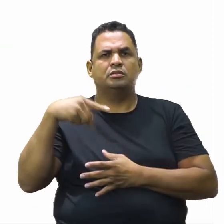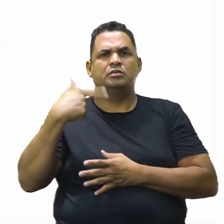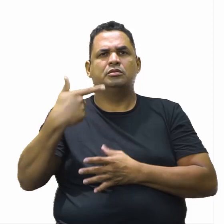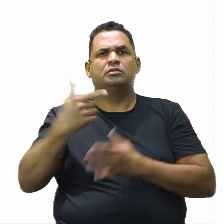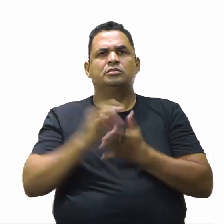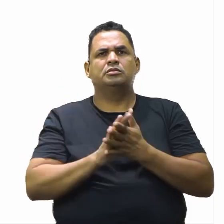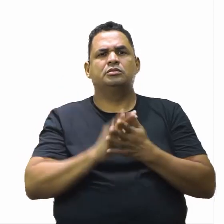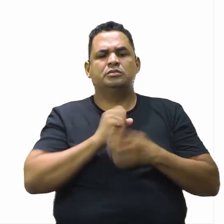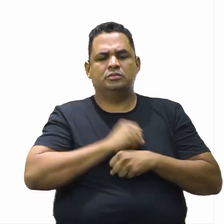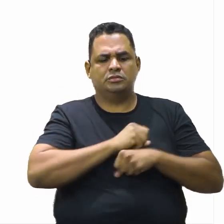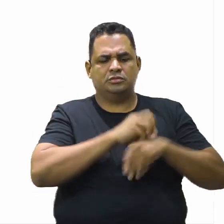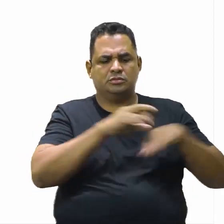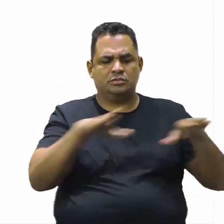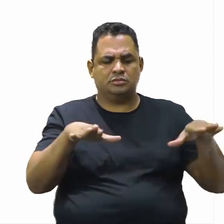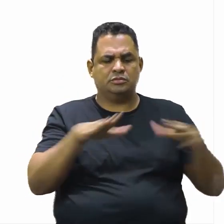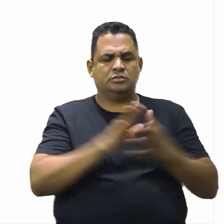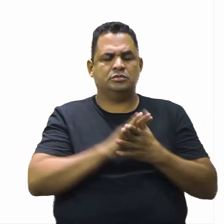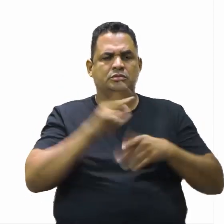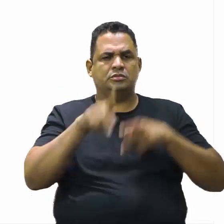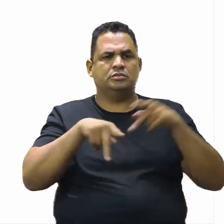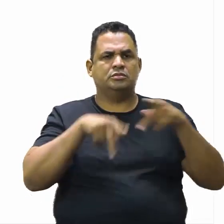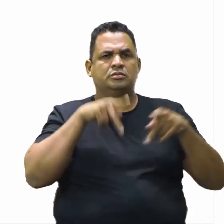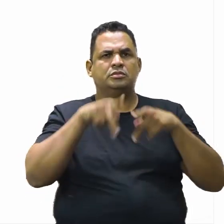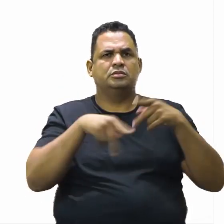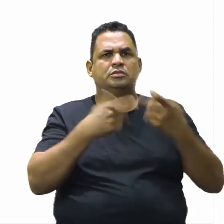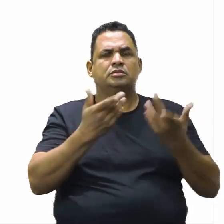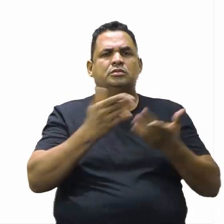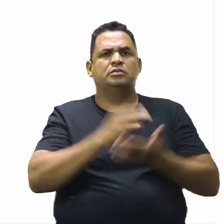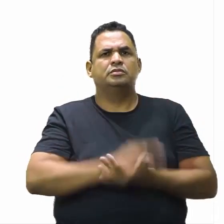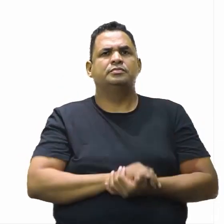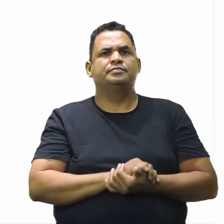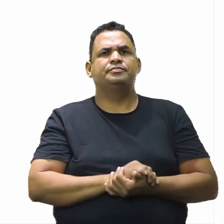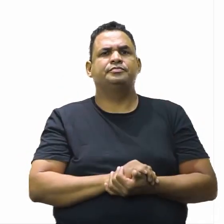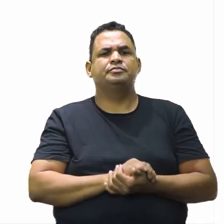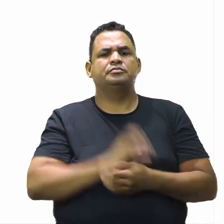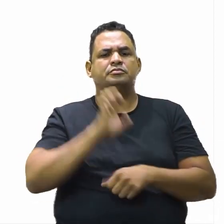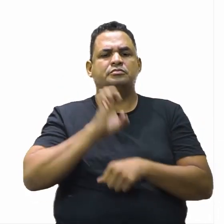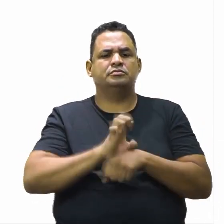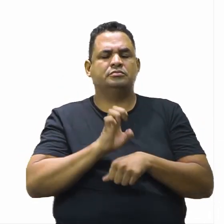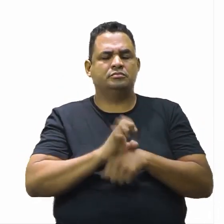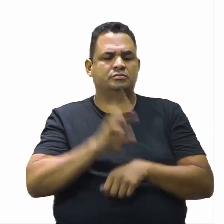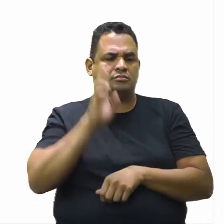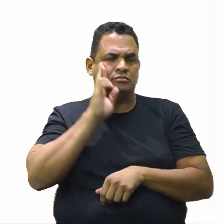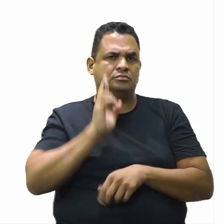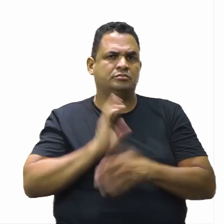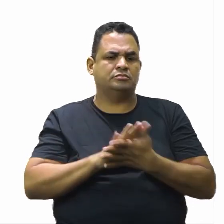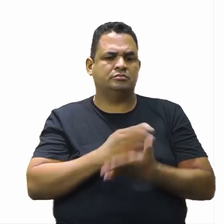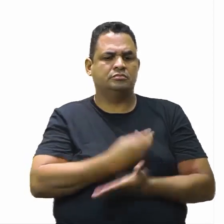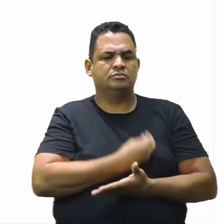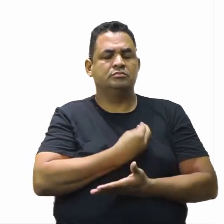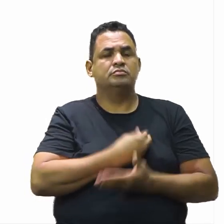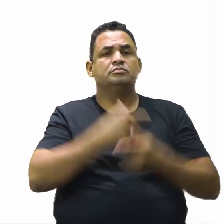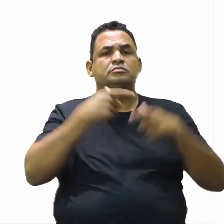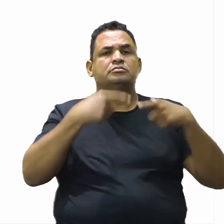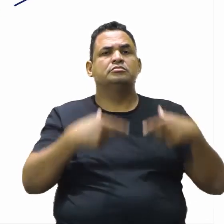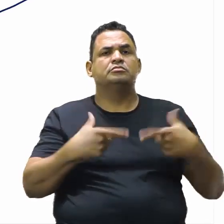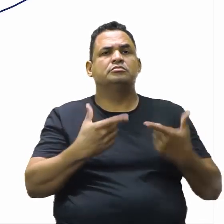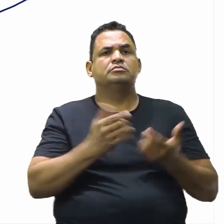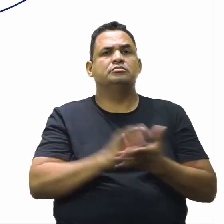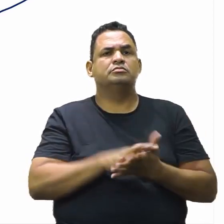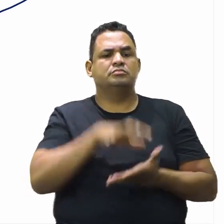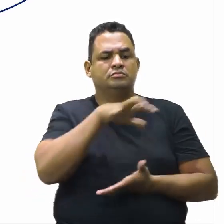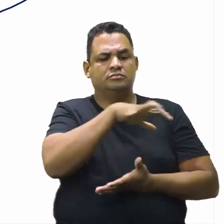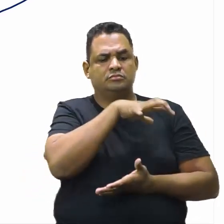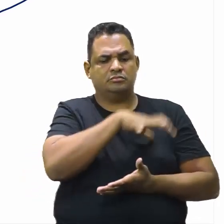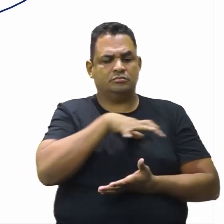Distribuição da população. Maior parte da população do estado de Rondônia vive aonde, galera? Nas